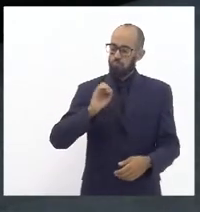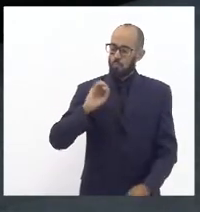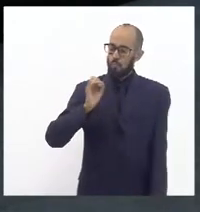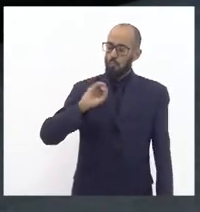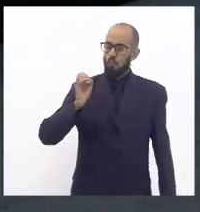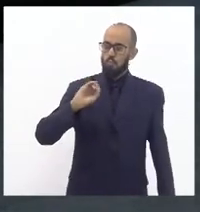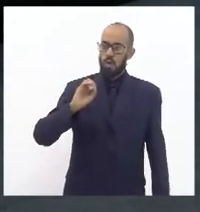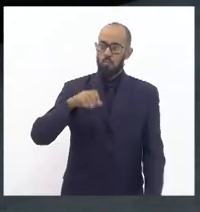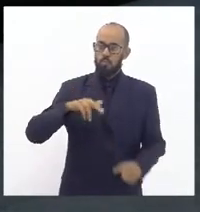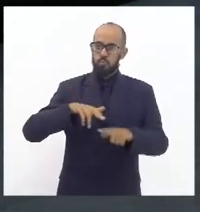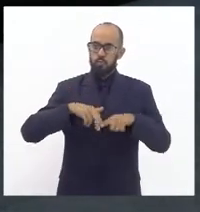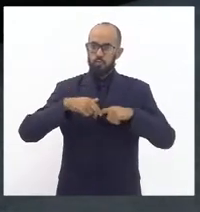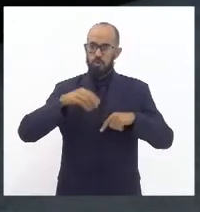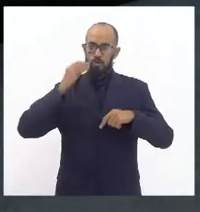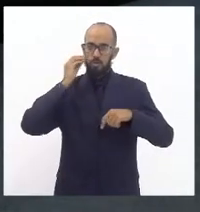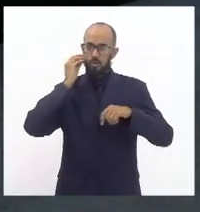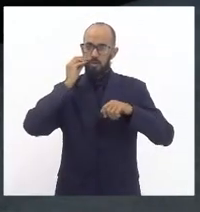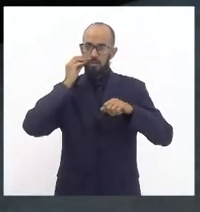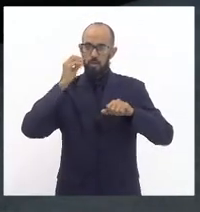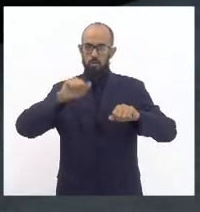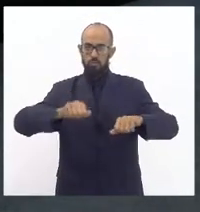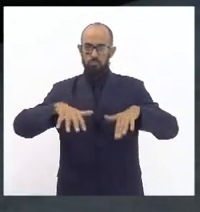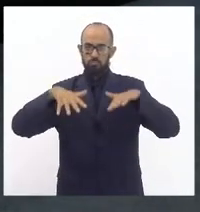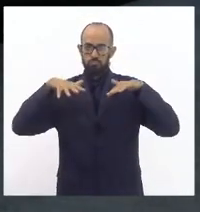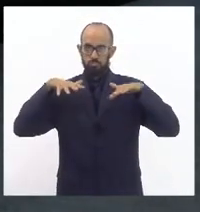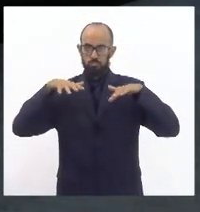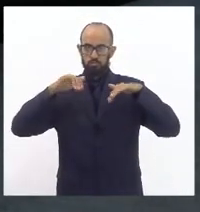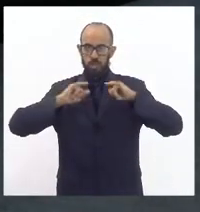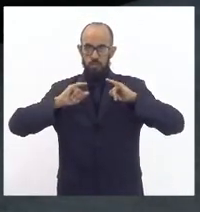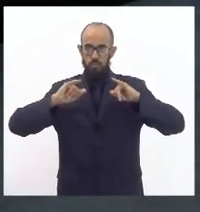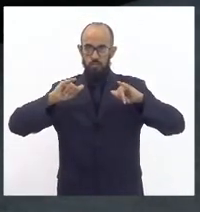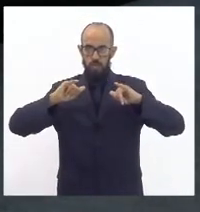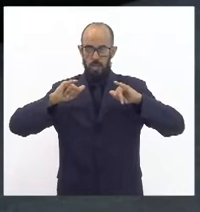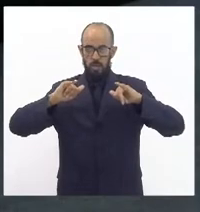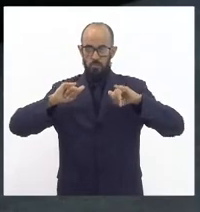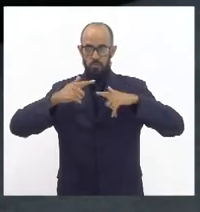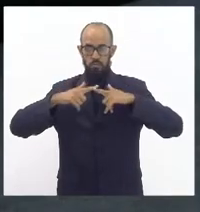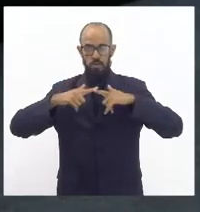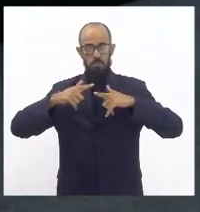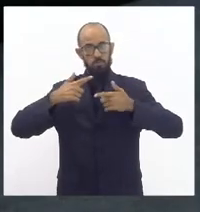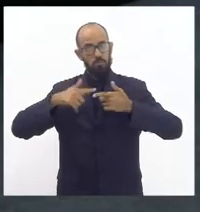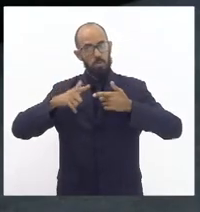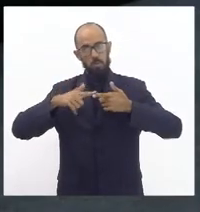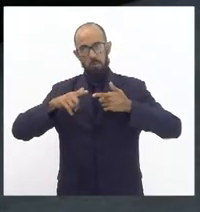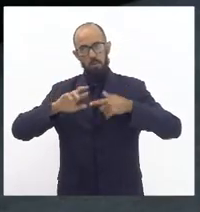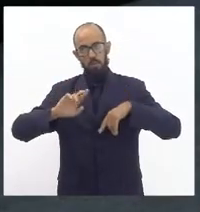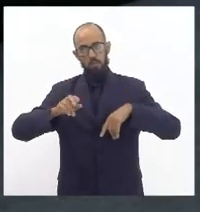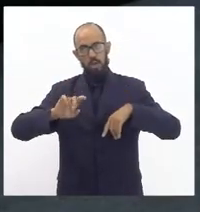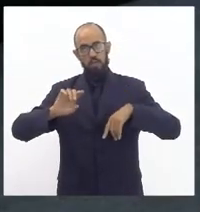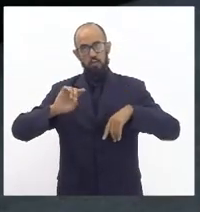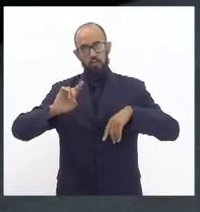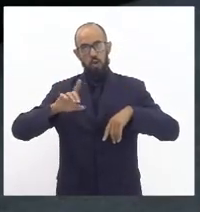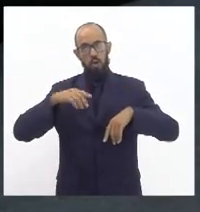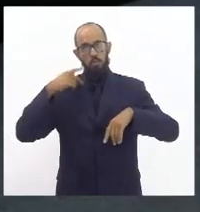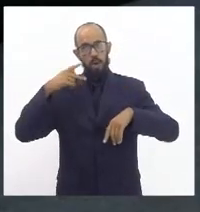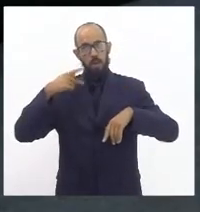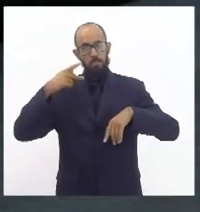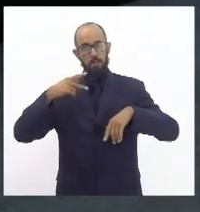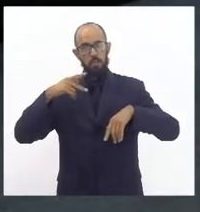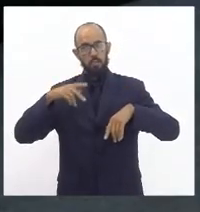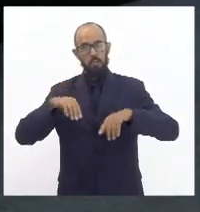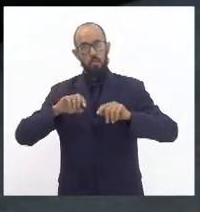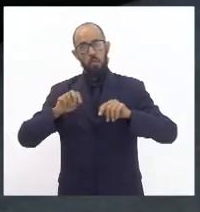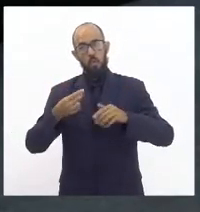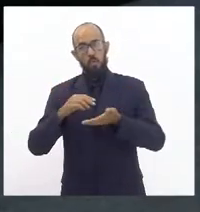que a gente tem tentado o dia e o entendimento porque são questões que não dizem respeito nem sua O parlamento não é só a secretaria são